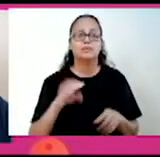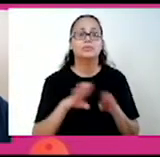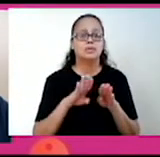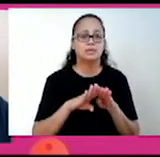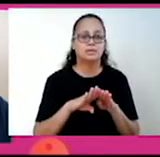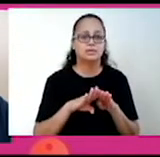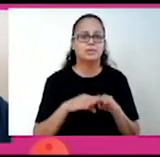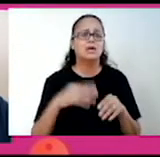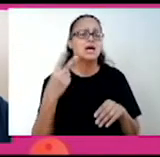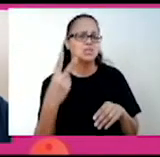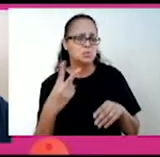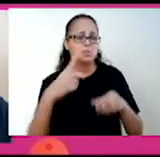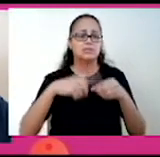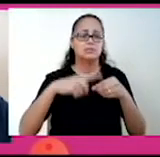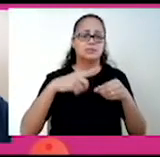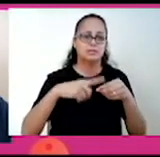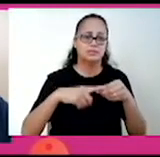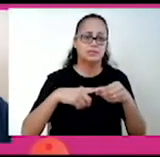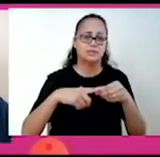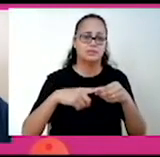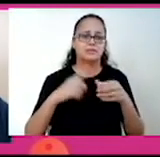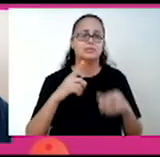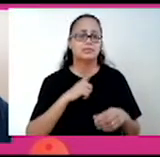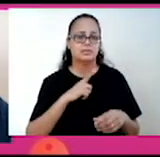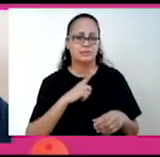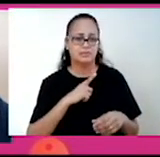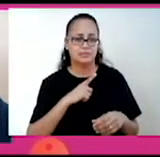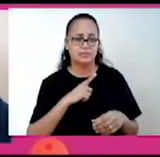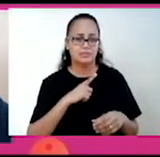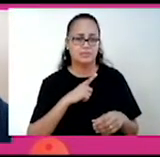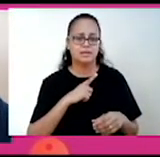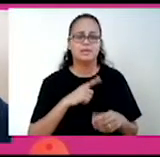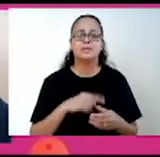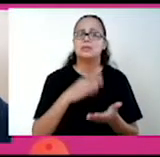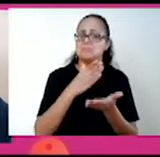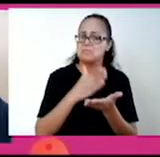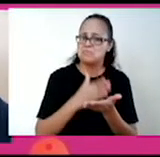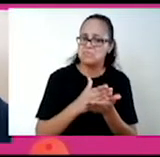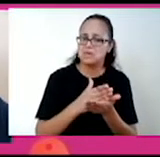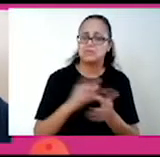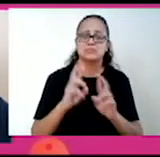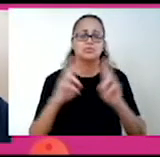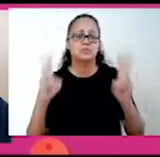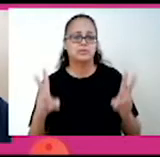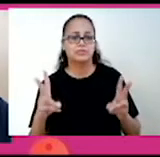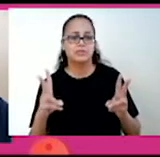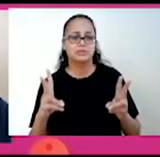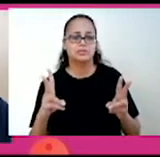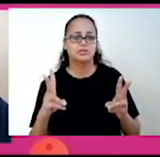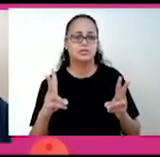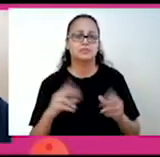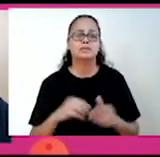Manaus, né? As duas cidades, elas apresentam médias térmicas anuais muito distintas. Então, apesar